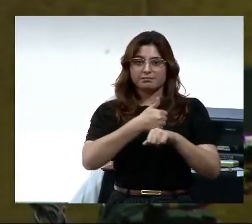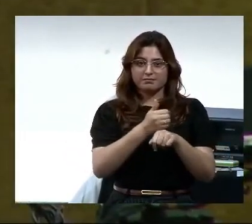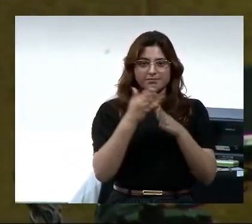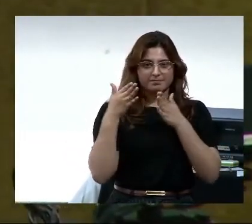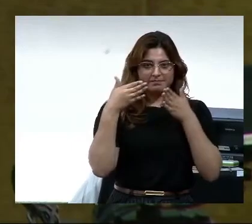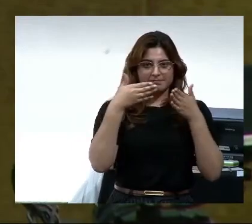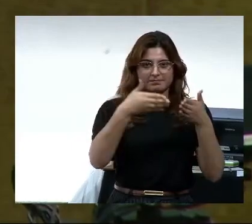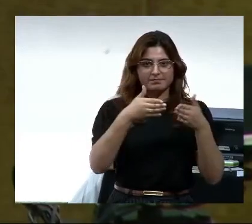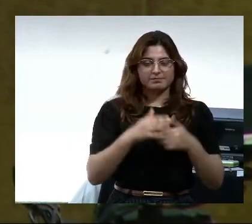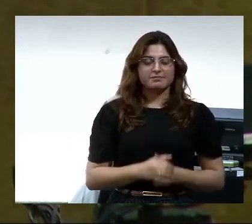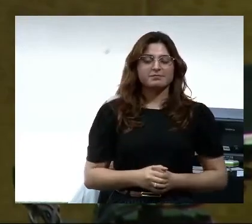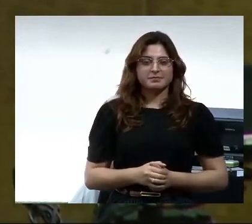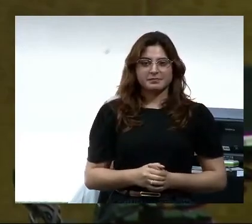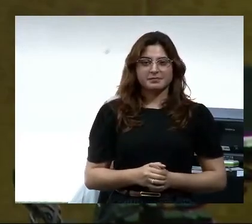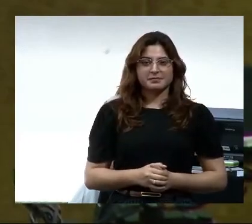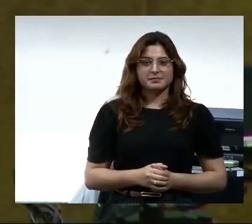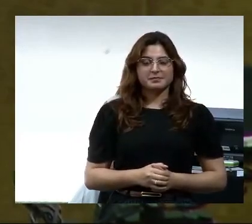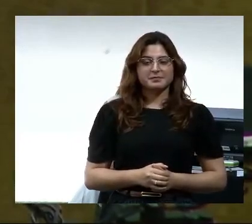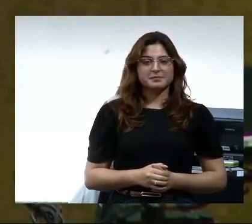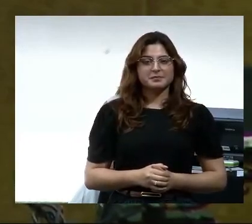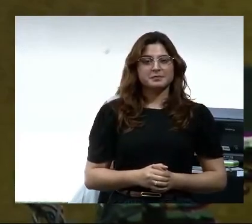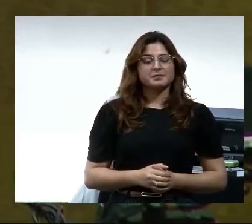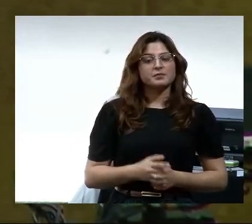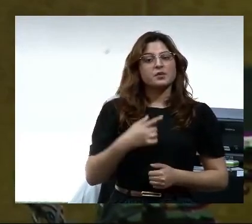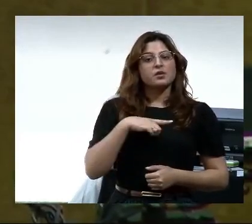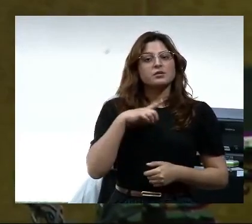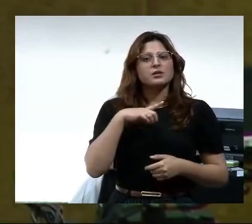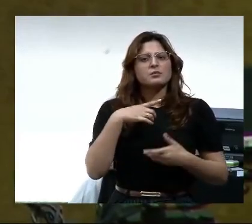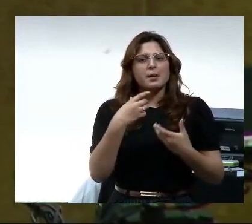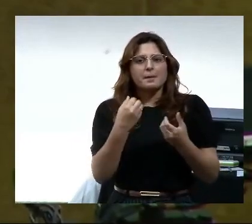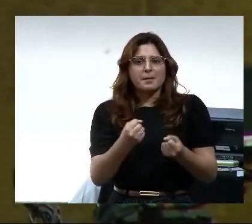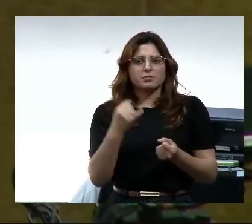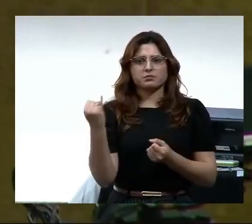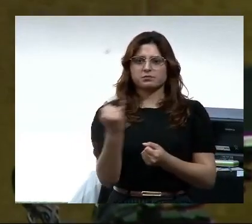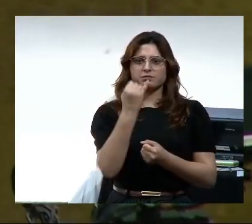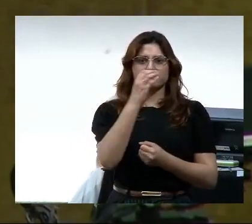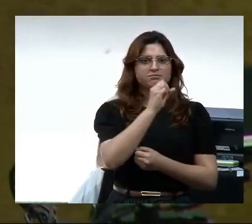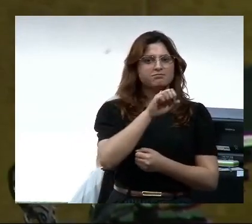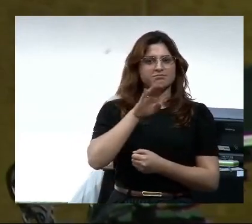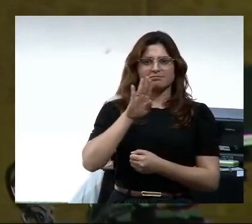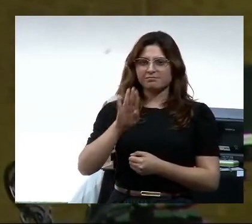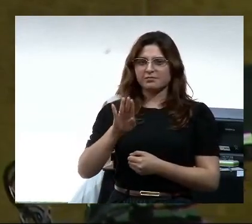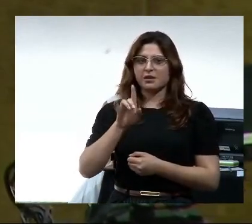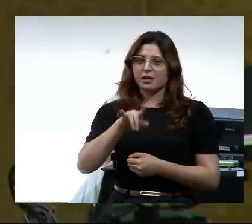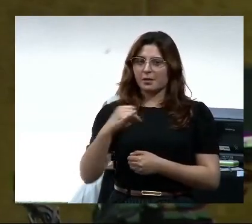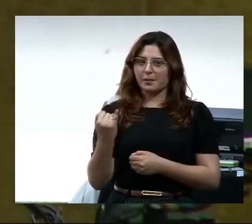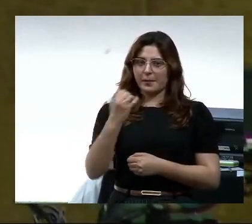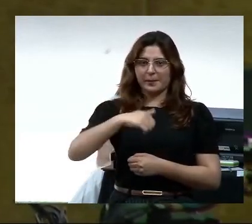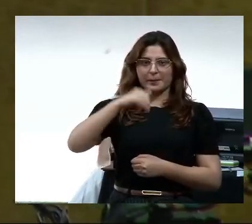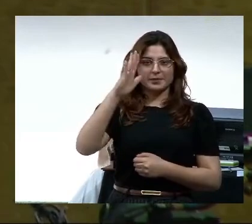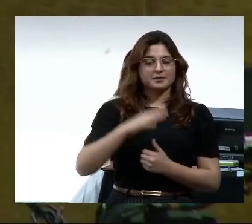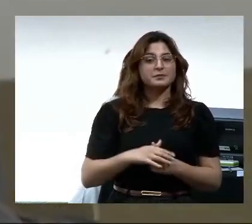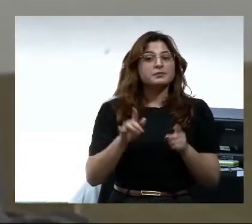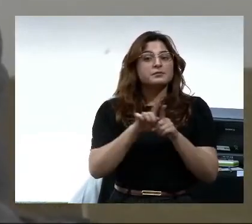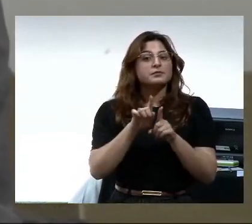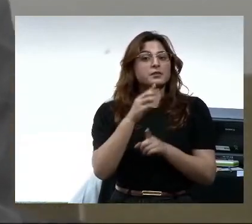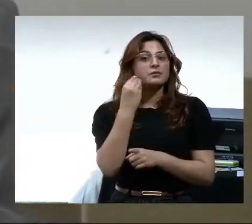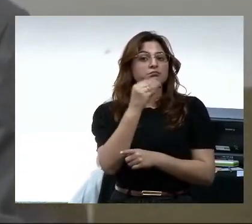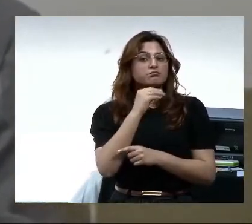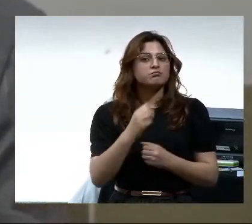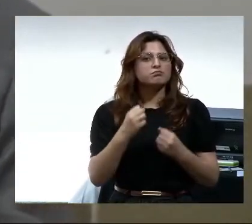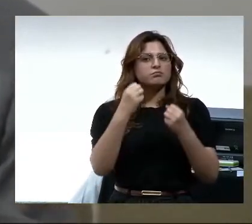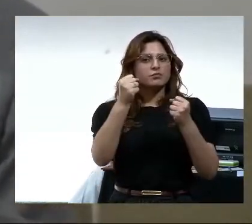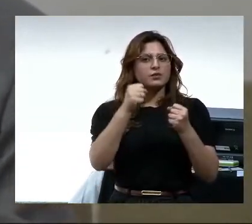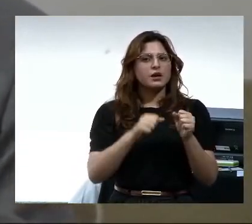jamais abriremos mão do peso e da importância da OAB. Ter a oportunidade de lutar pela